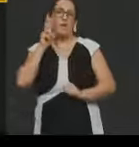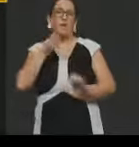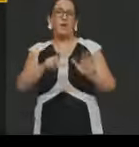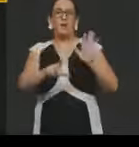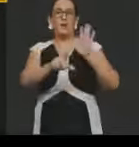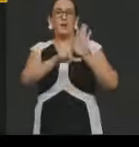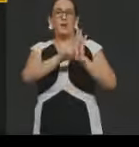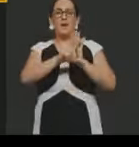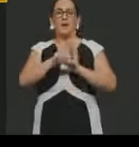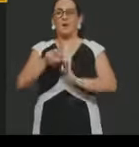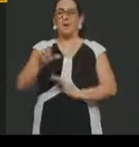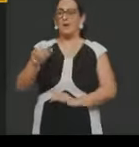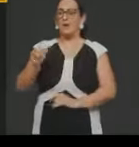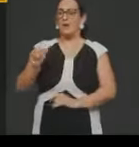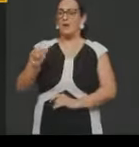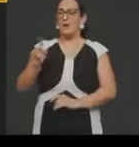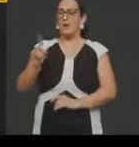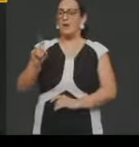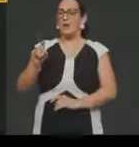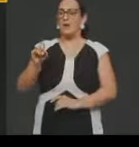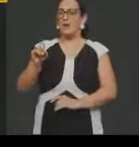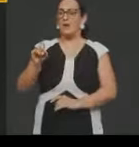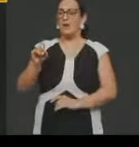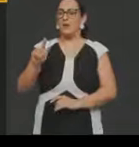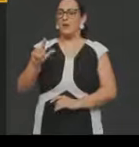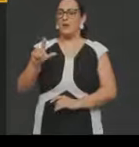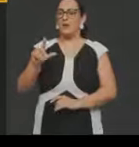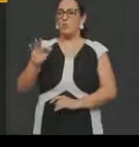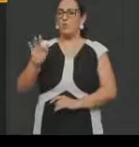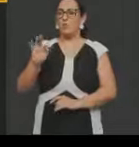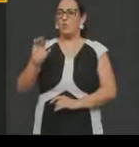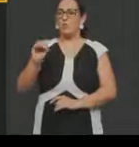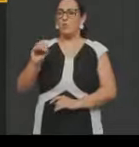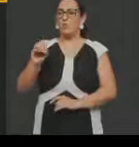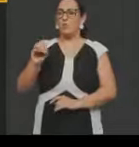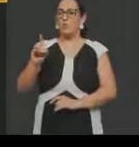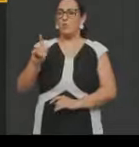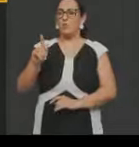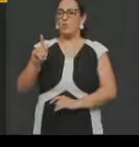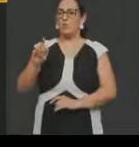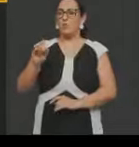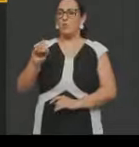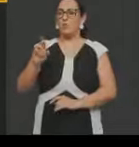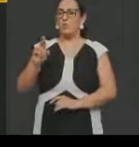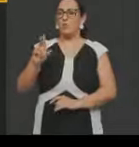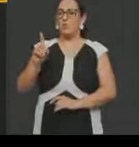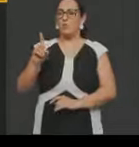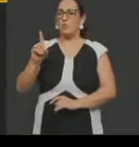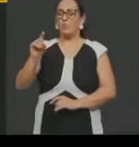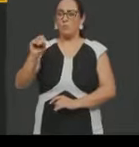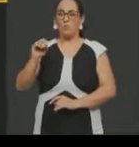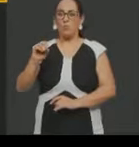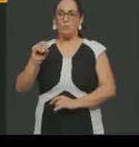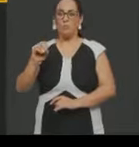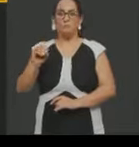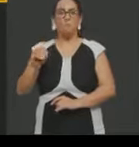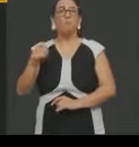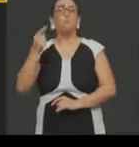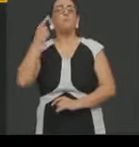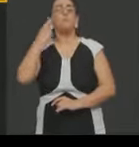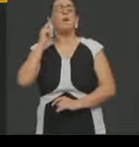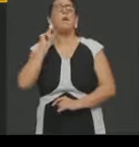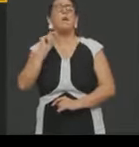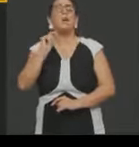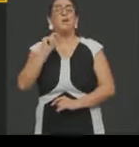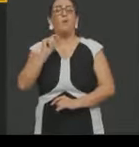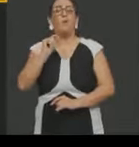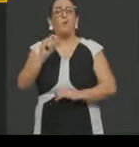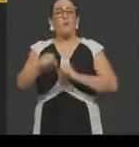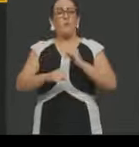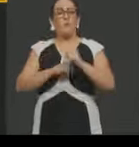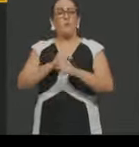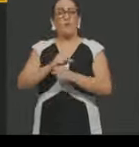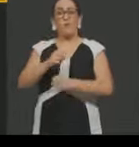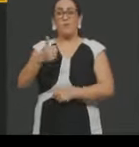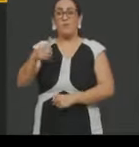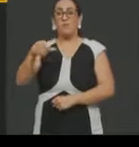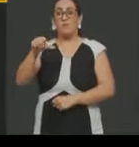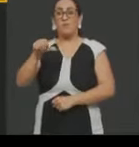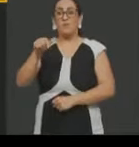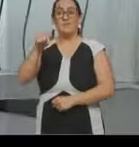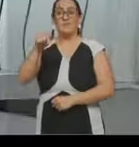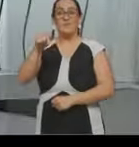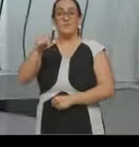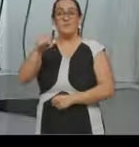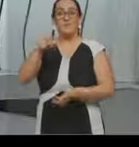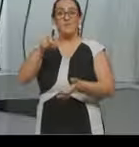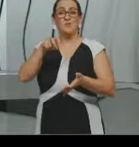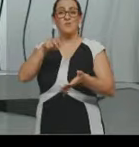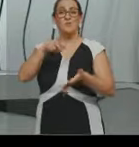ao identificar o imigrante como causador dos movimentos trabalhistas, do desenvolvimento do sindicato, a gente tem uma lei que ela vai punir com